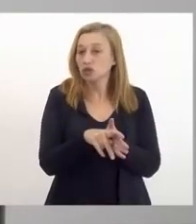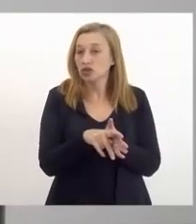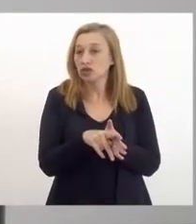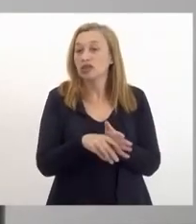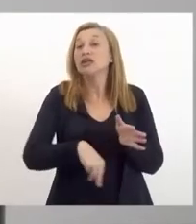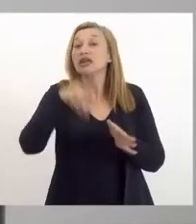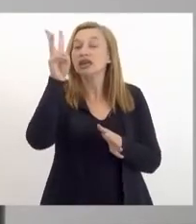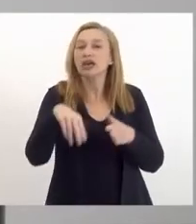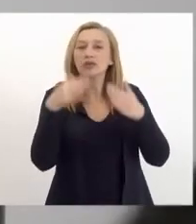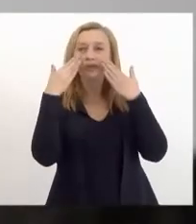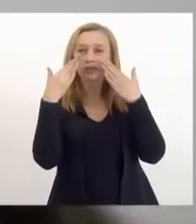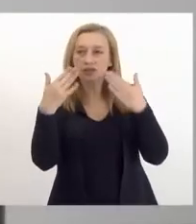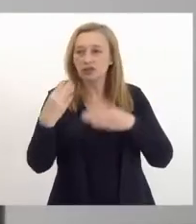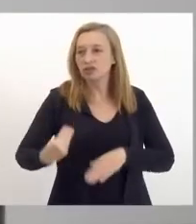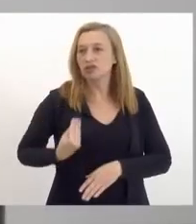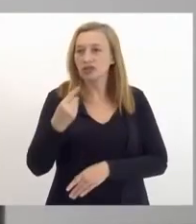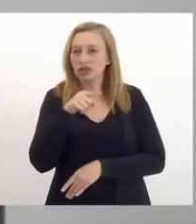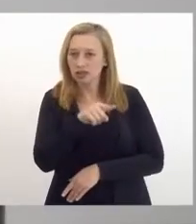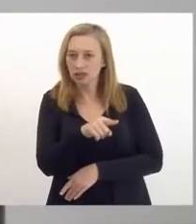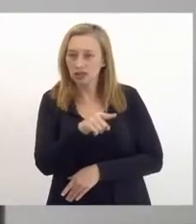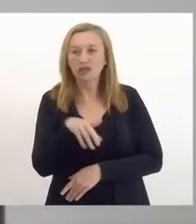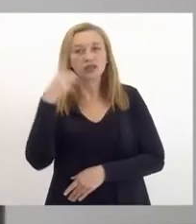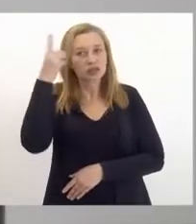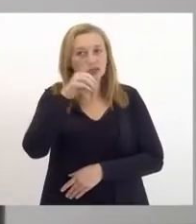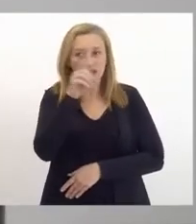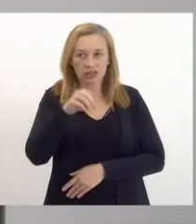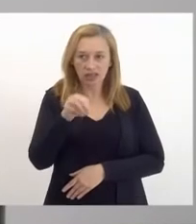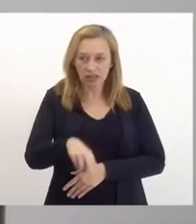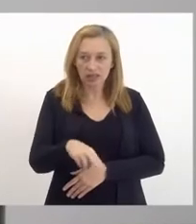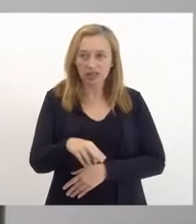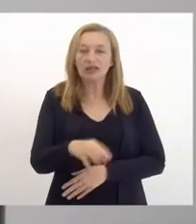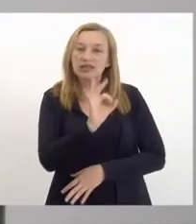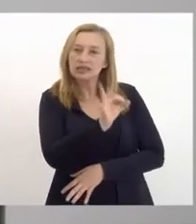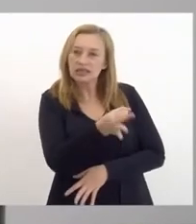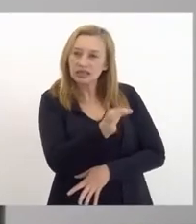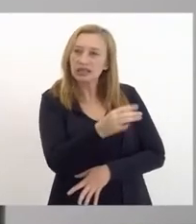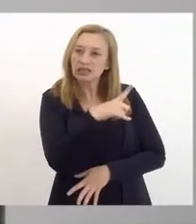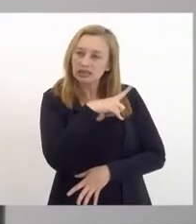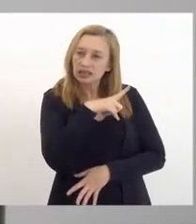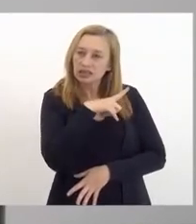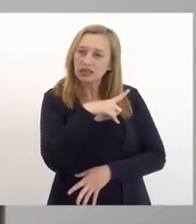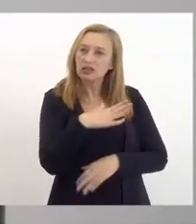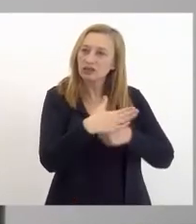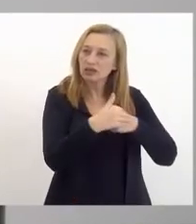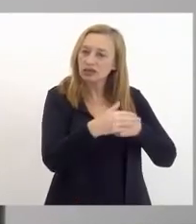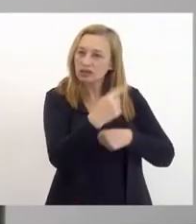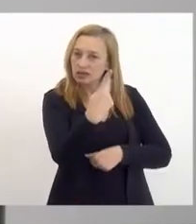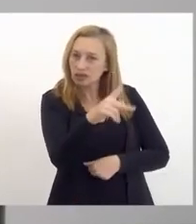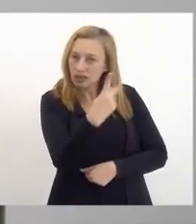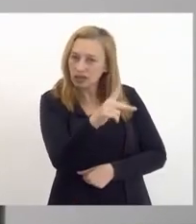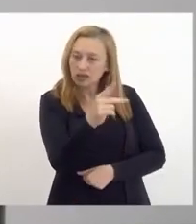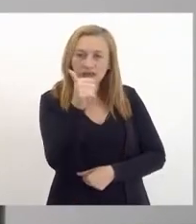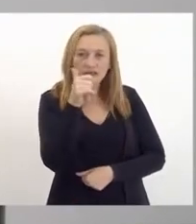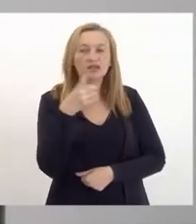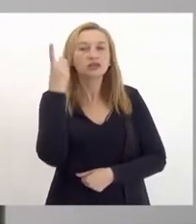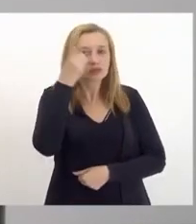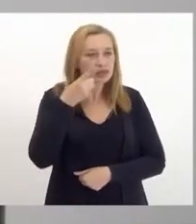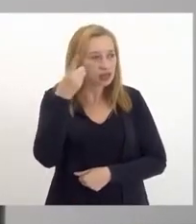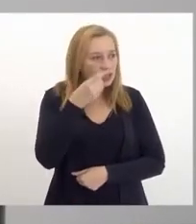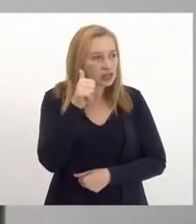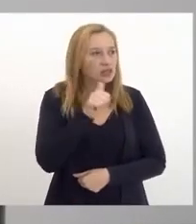quem apresentou está aqui presente, foi a deputada Zeidan. Tenho certeza que, com a generosidade da deputada, ela